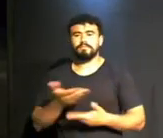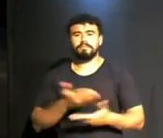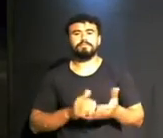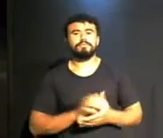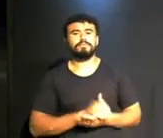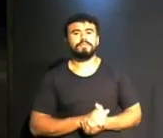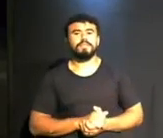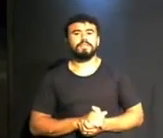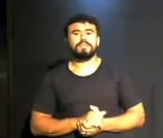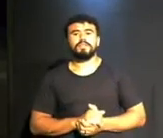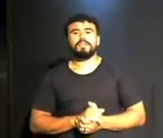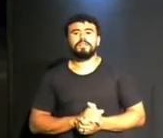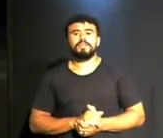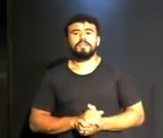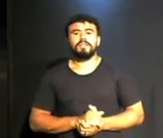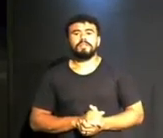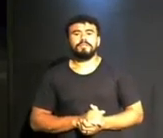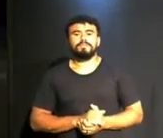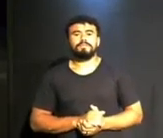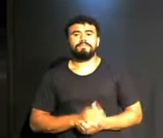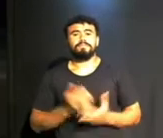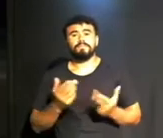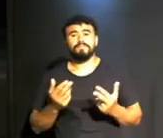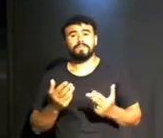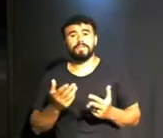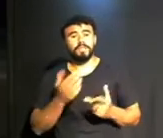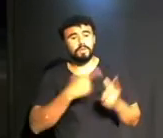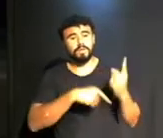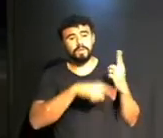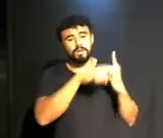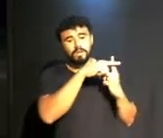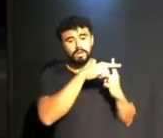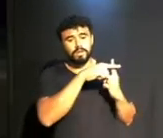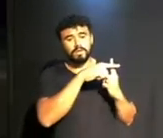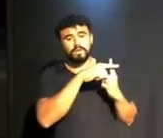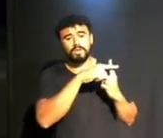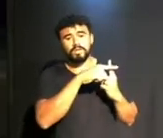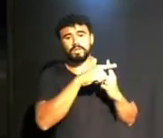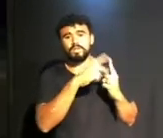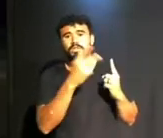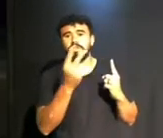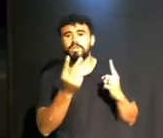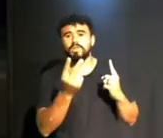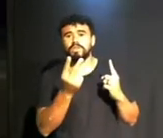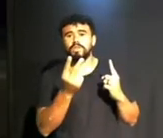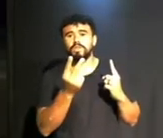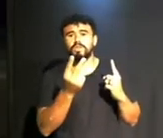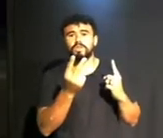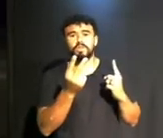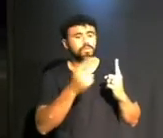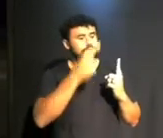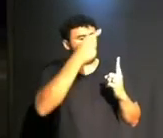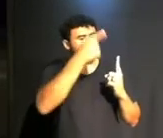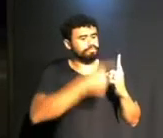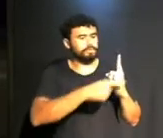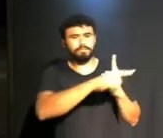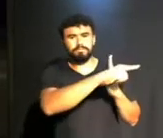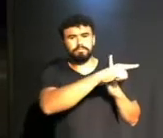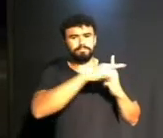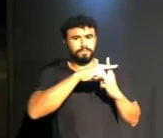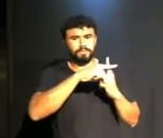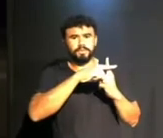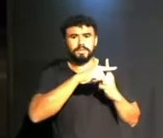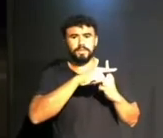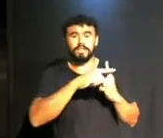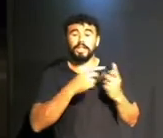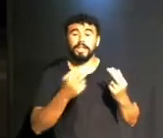Steven fortcam ele disse assim como a cruz era formada por duas vigas Jesus una